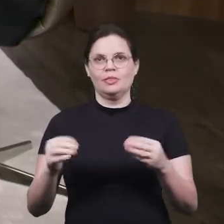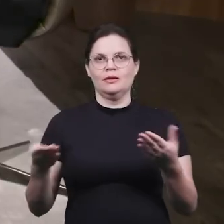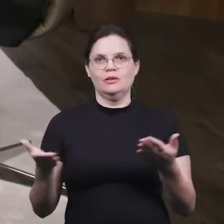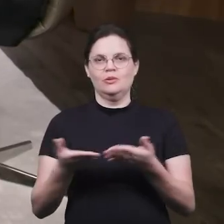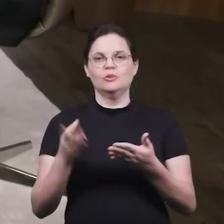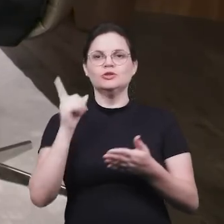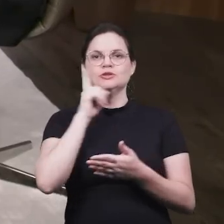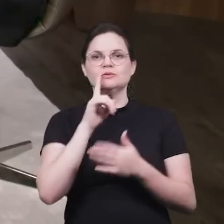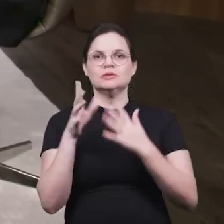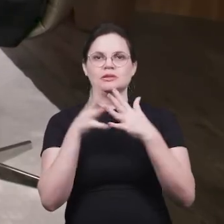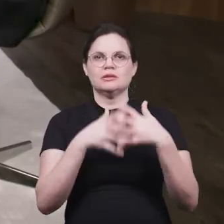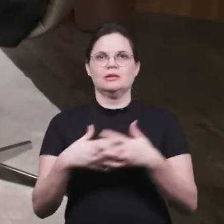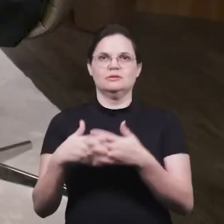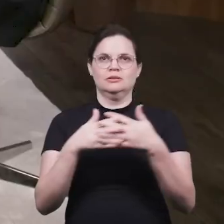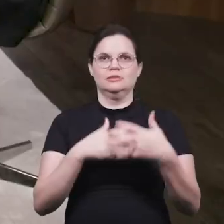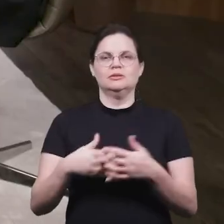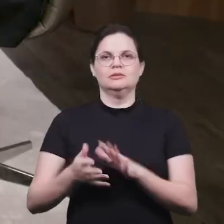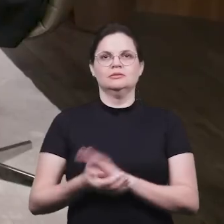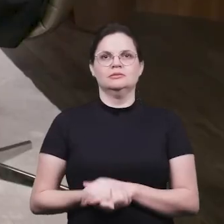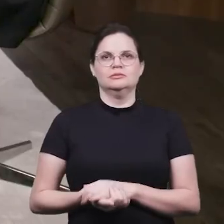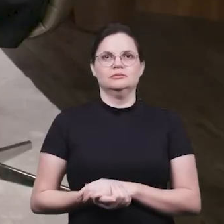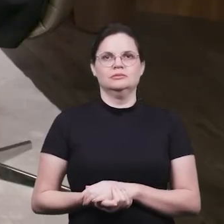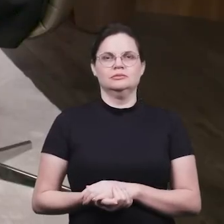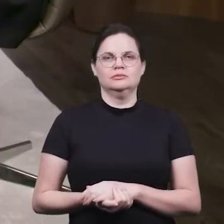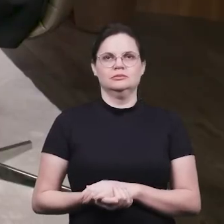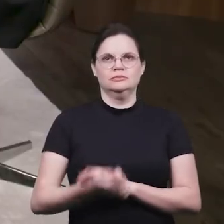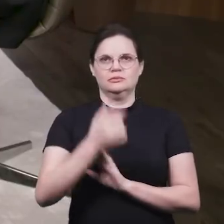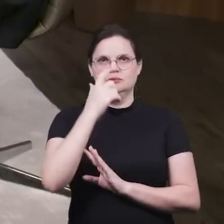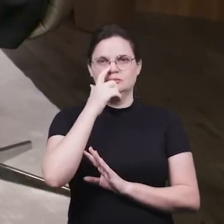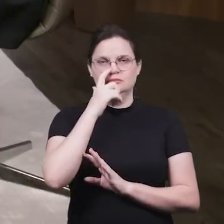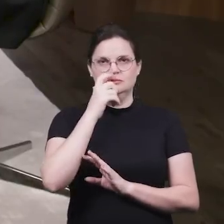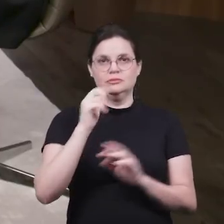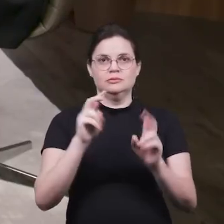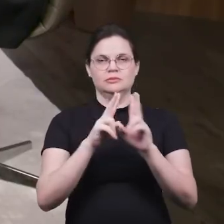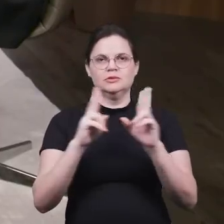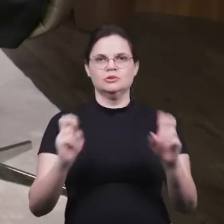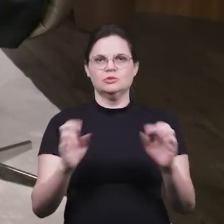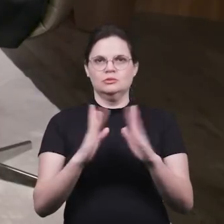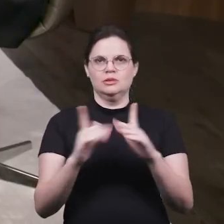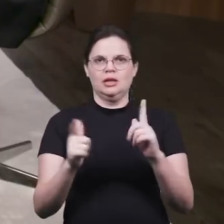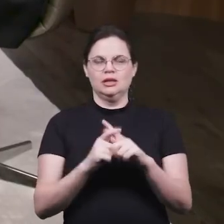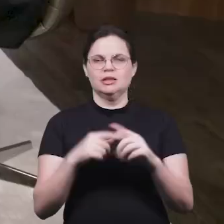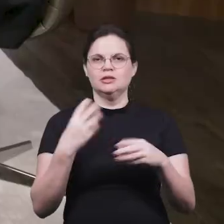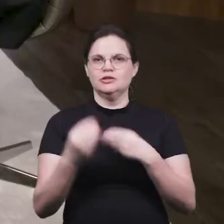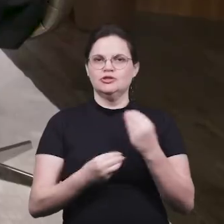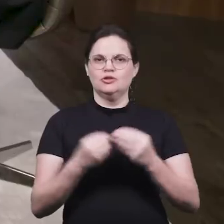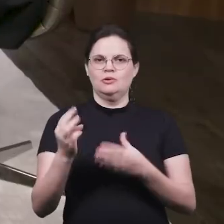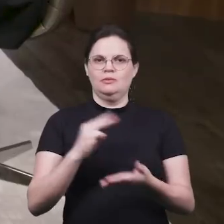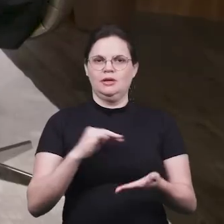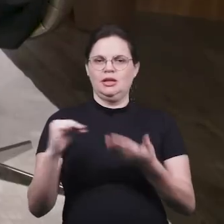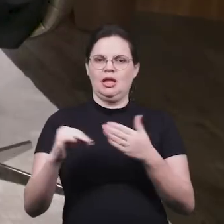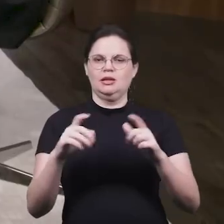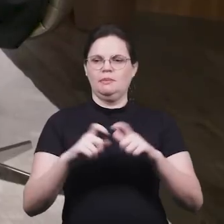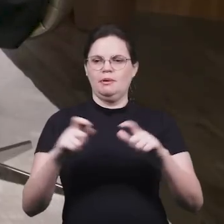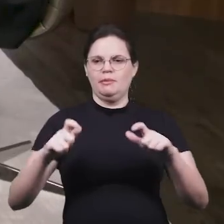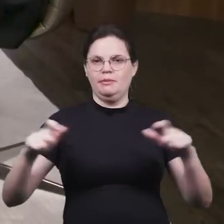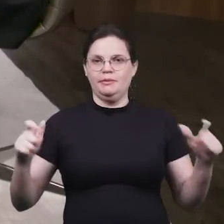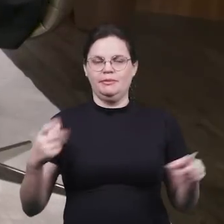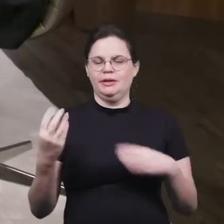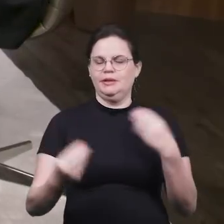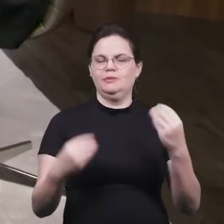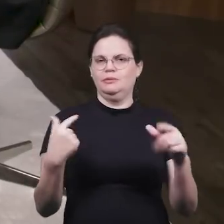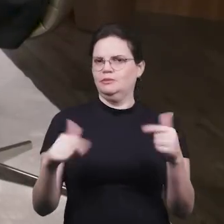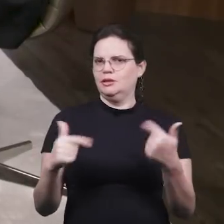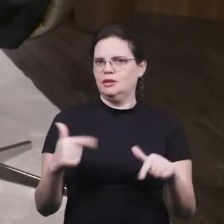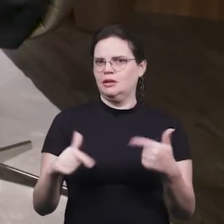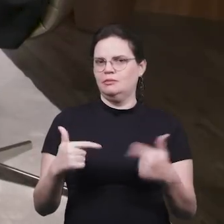moramos hoje, como estamos falando, né, de igreja, de crescimento da obra, do trabalho que tem sido realizado.